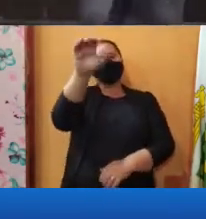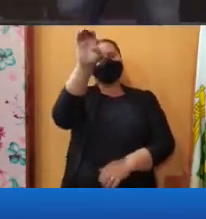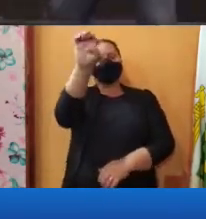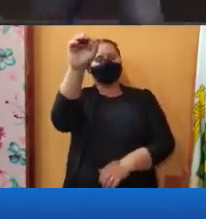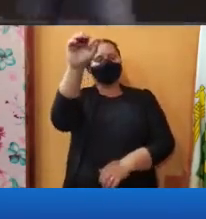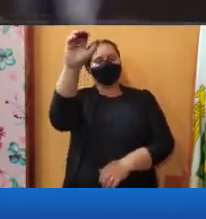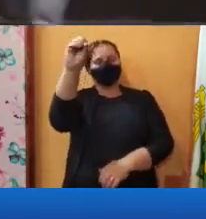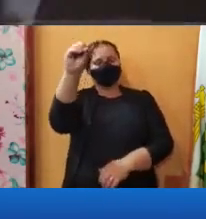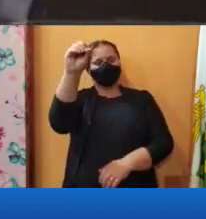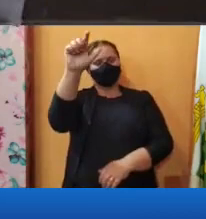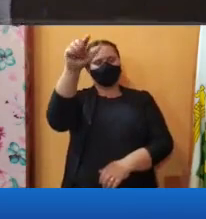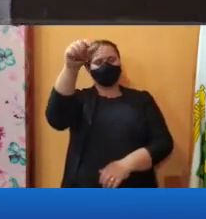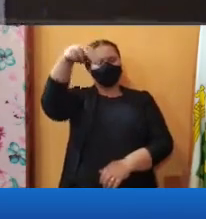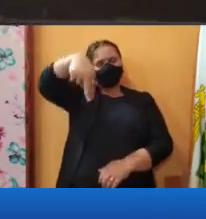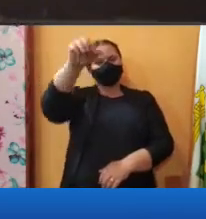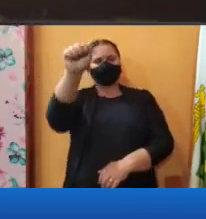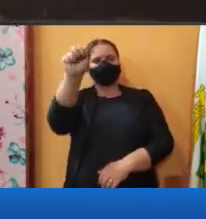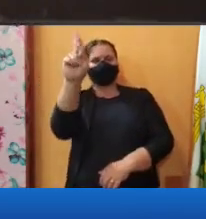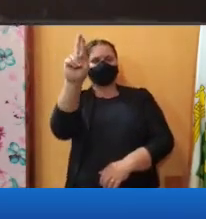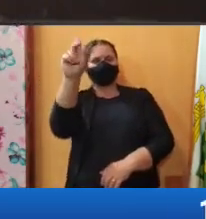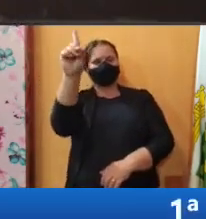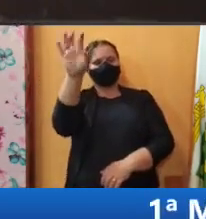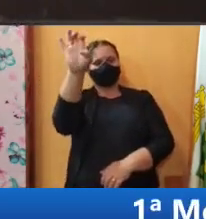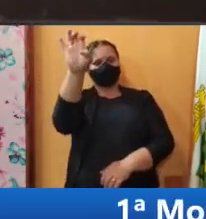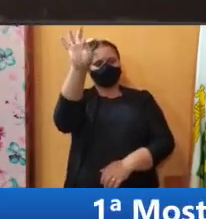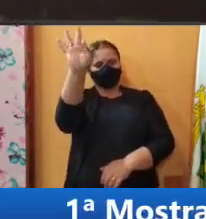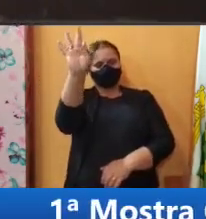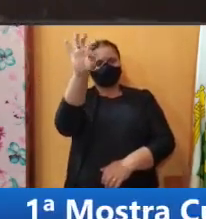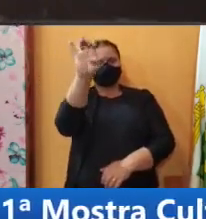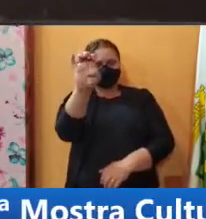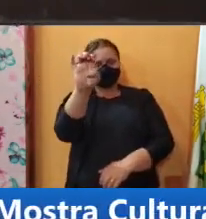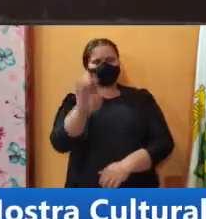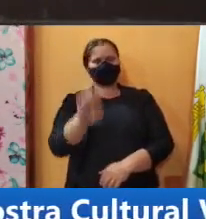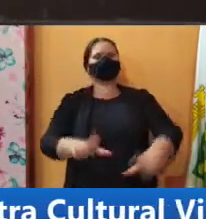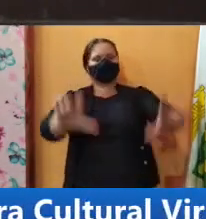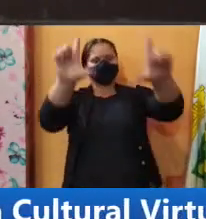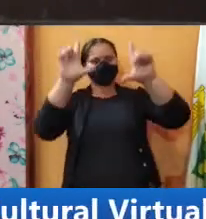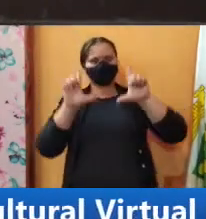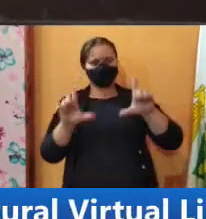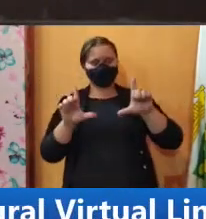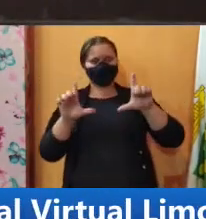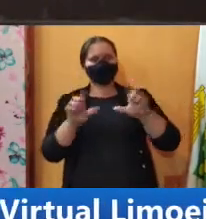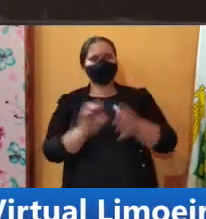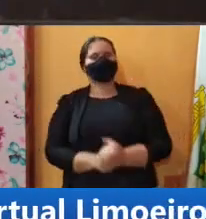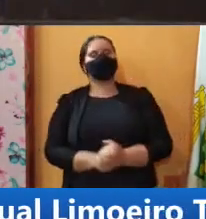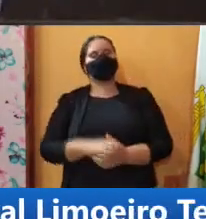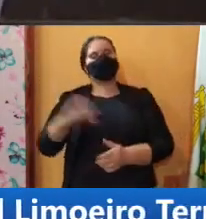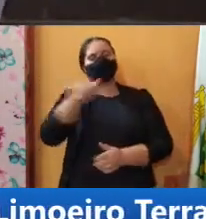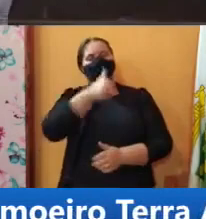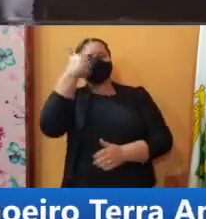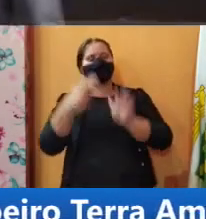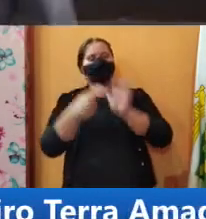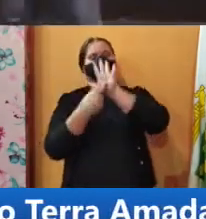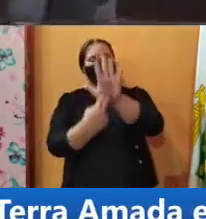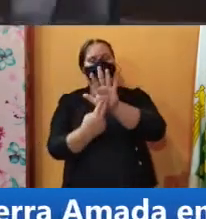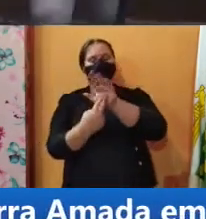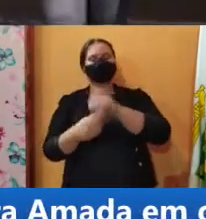fundado em Limoeiro, a homenagem também da participação na primeira Mostra Cultural Limoeiro Terra